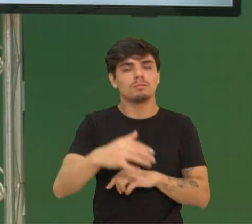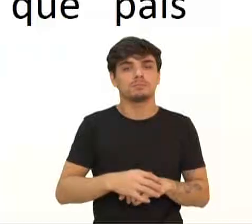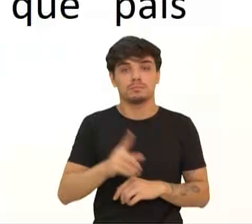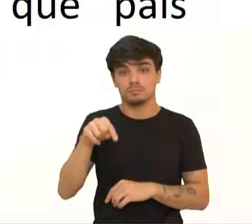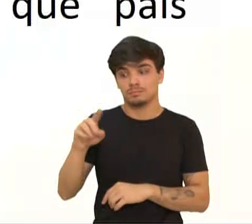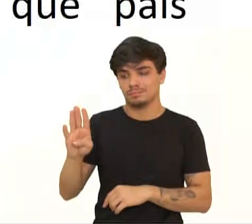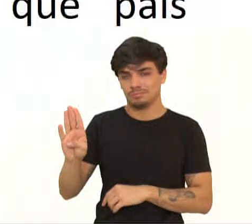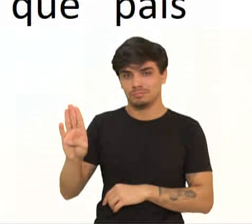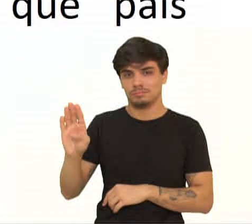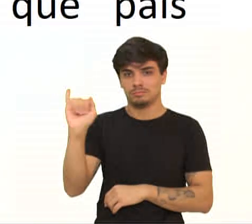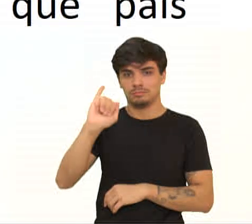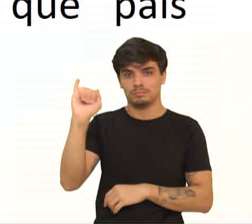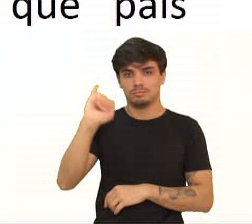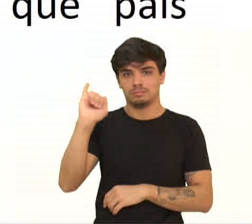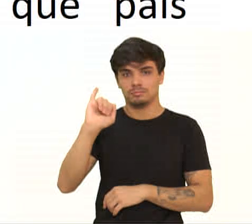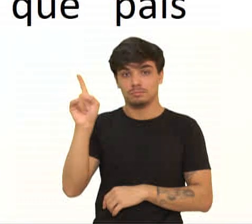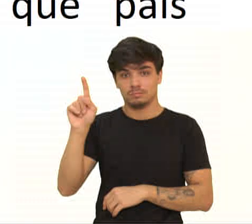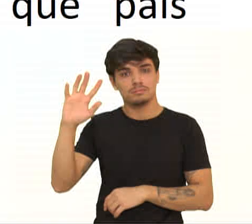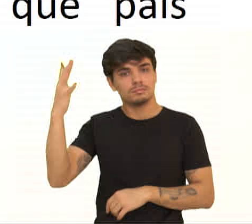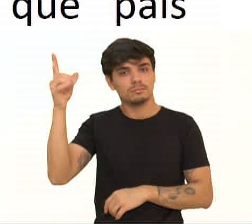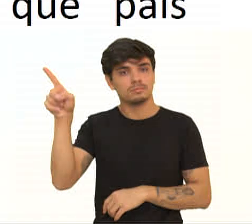obscurantismo.